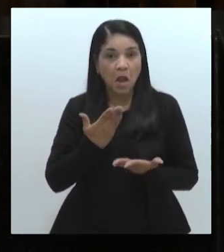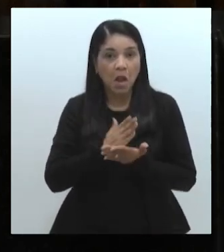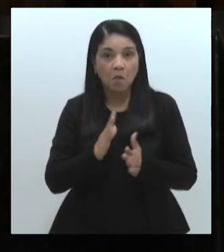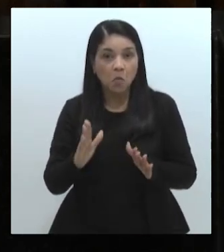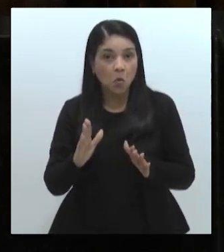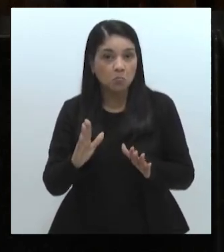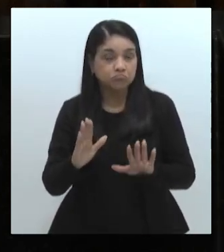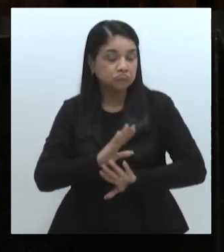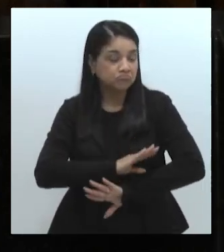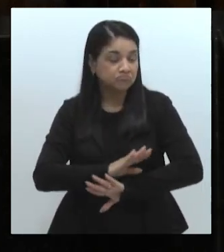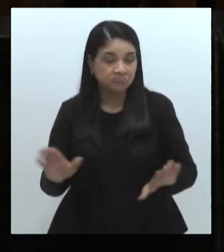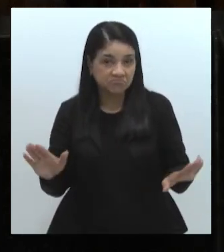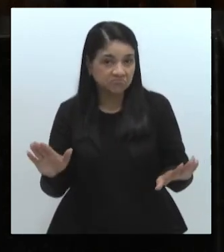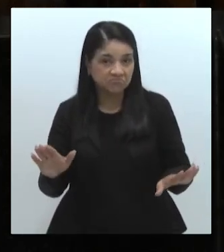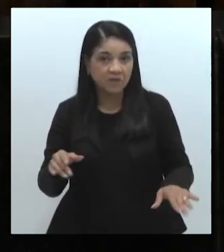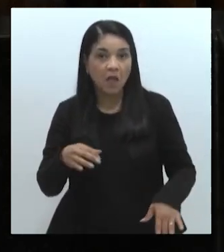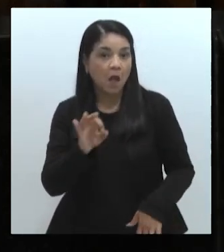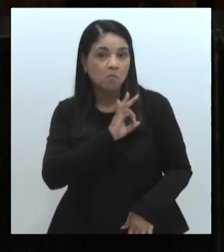ele inexiste.